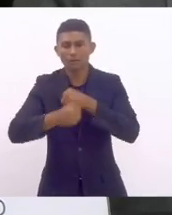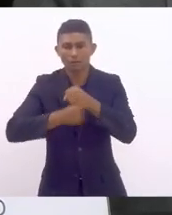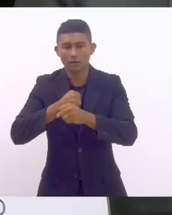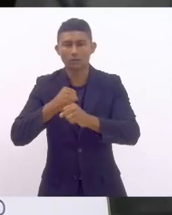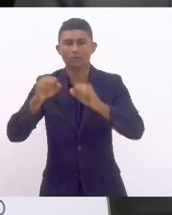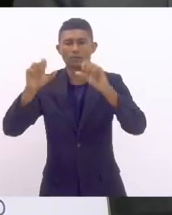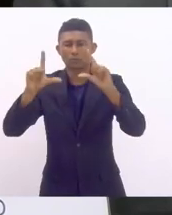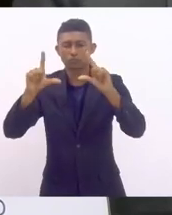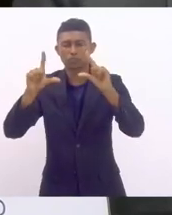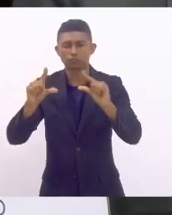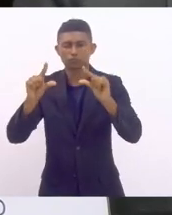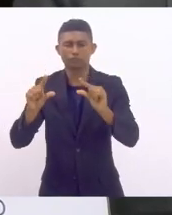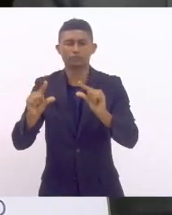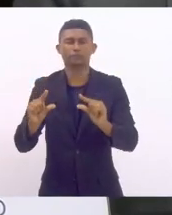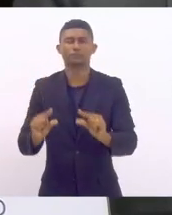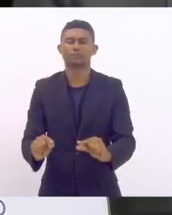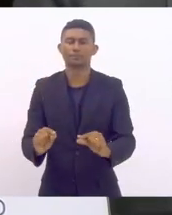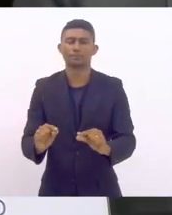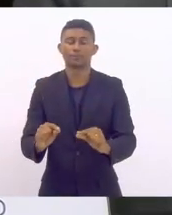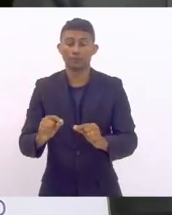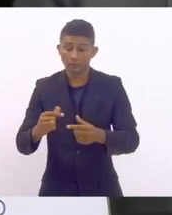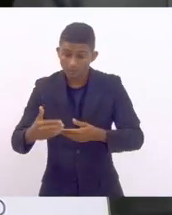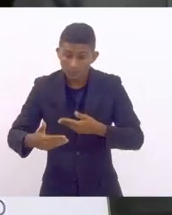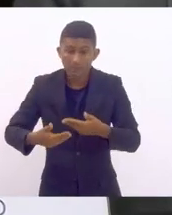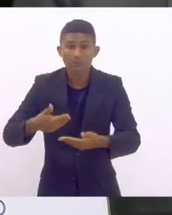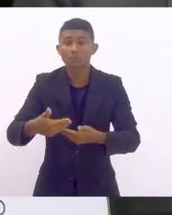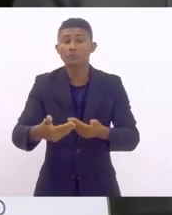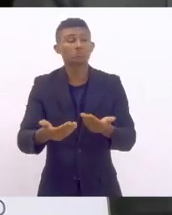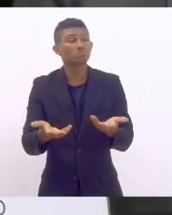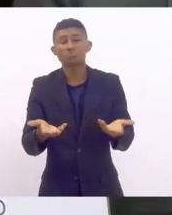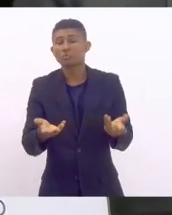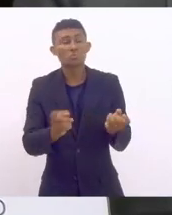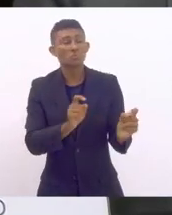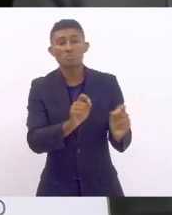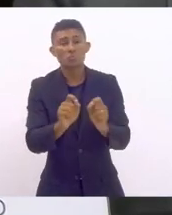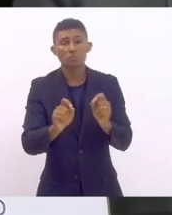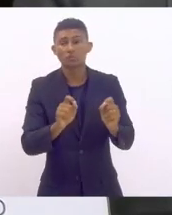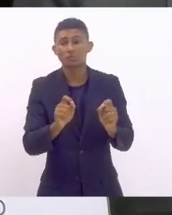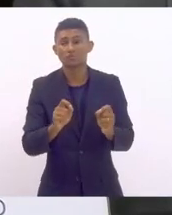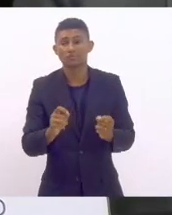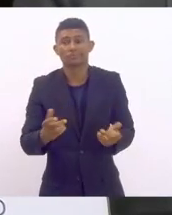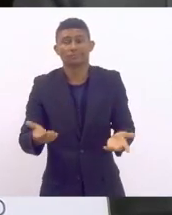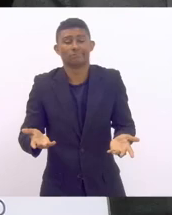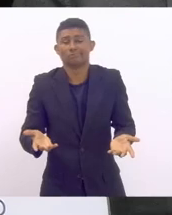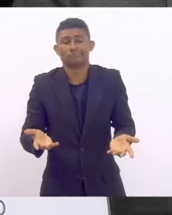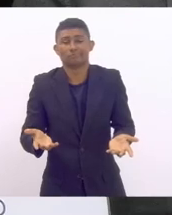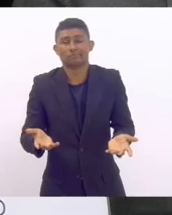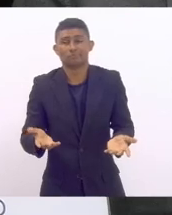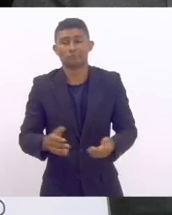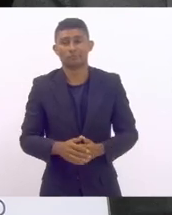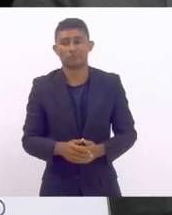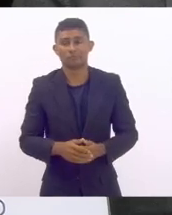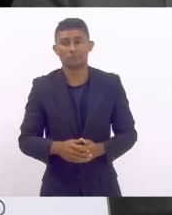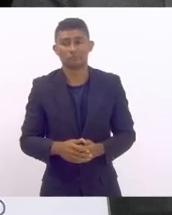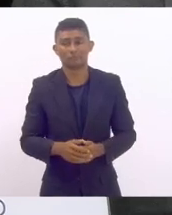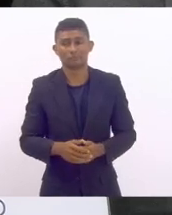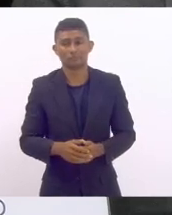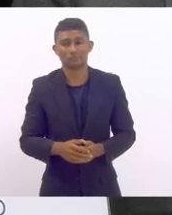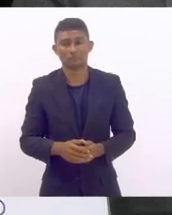de tal forma que daqui a pouco nós vamos ter o que nós vamos ter apenas a parte